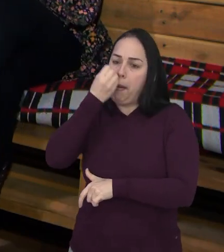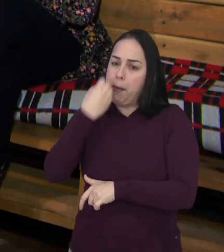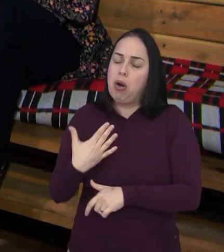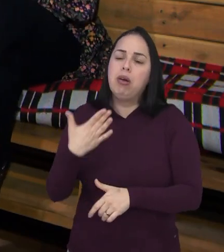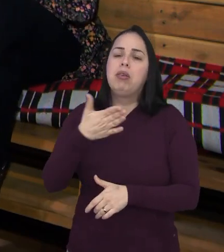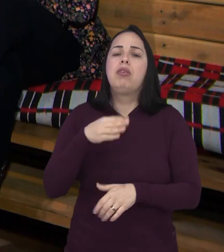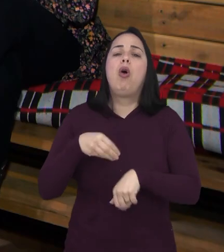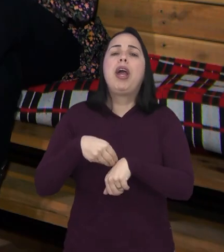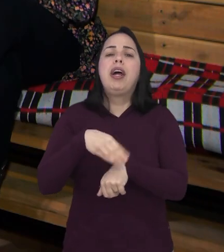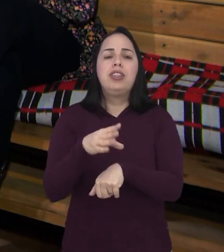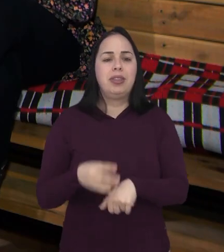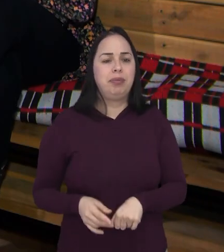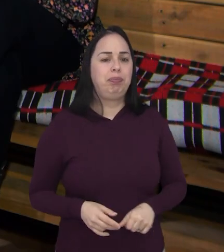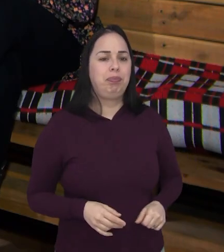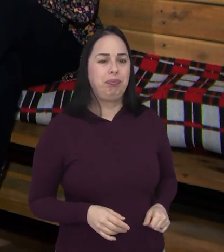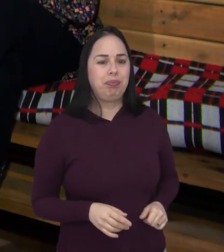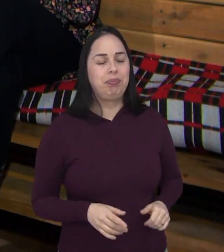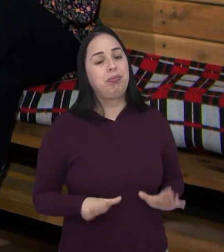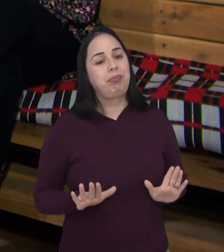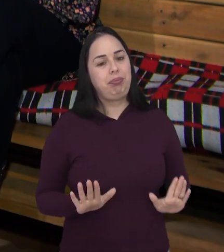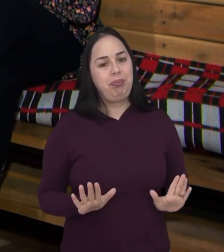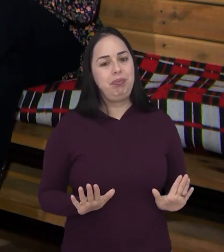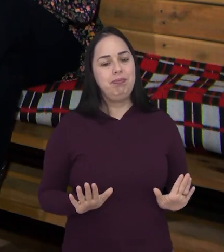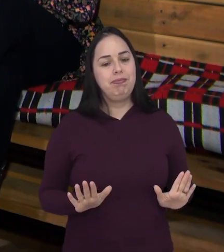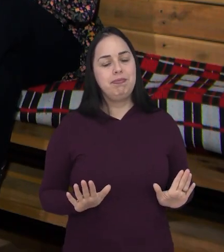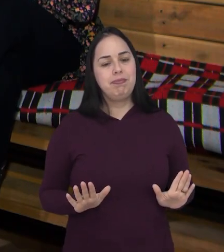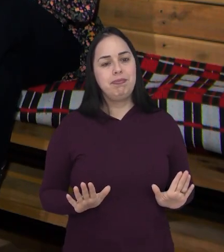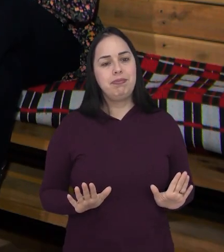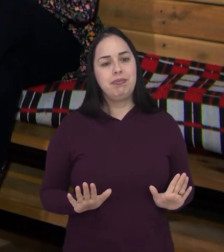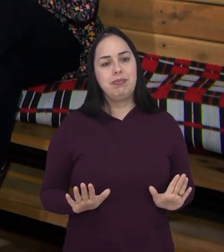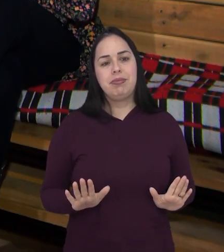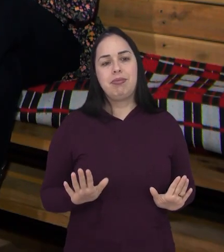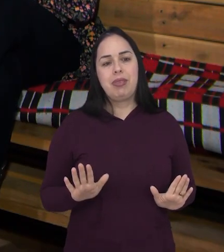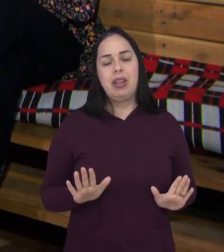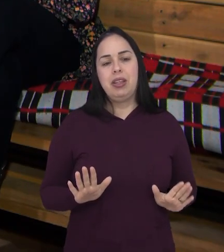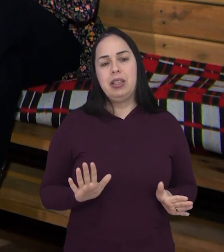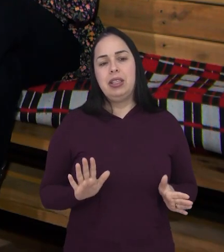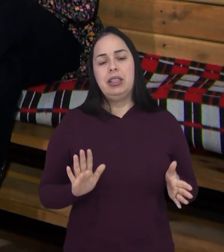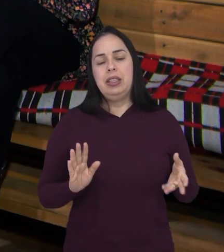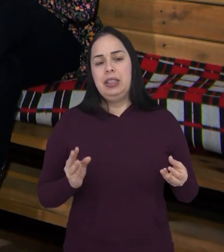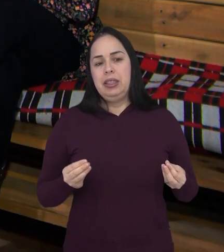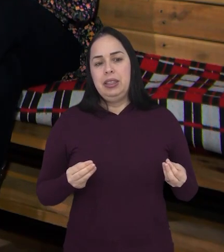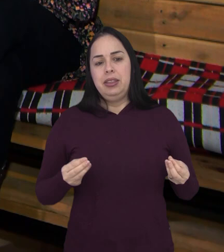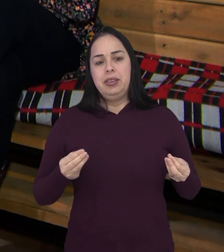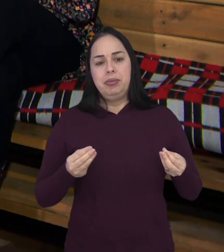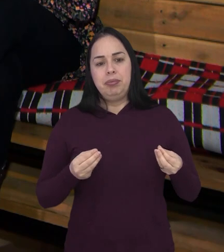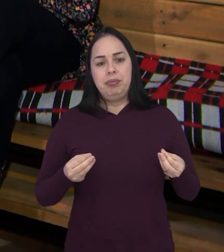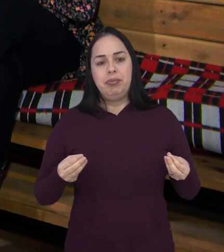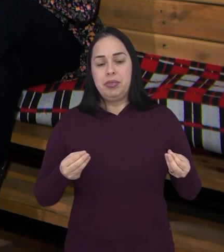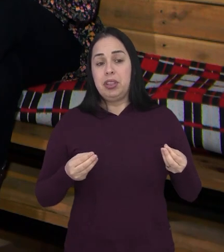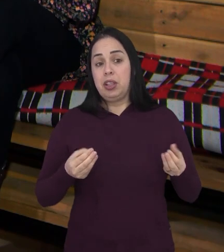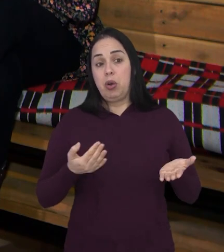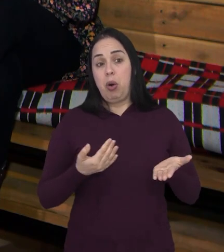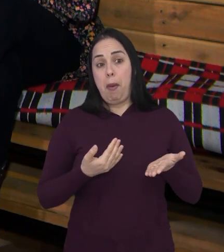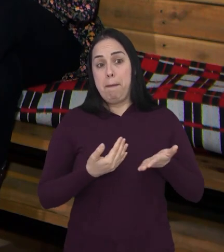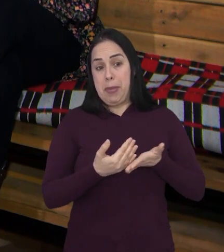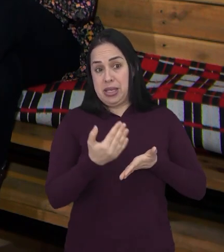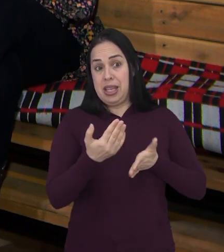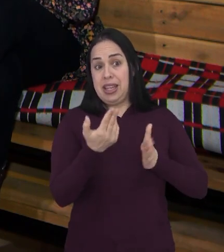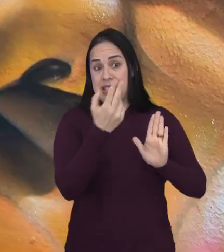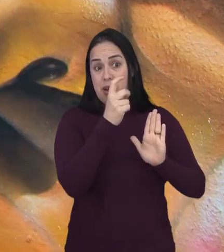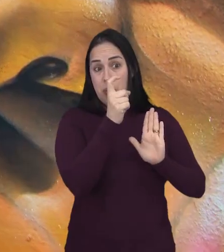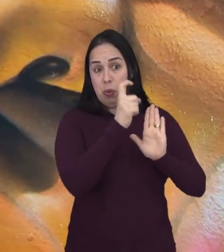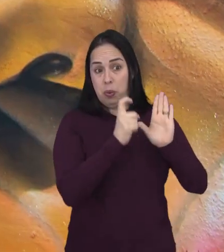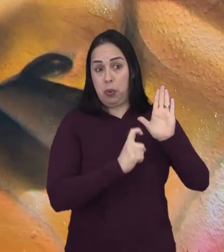primeiros passos? Olha, eu diria para que comece a desenhar